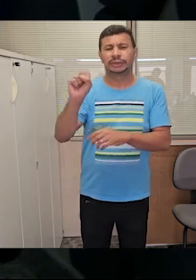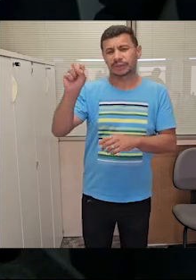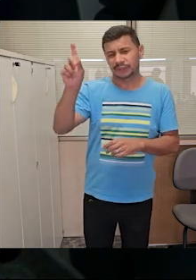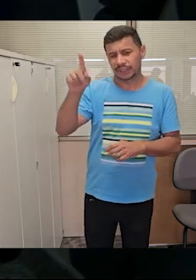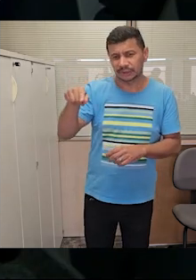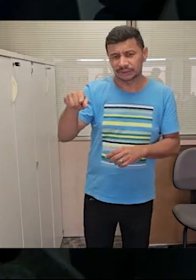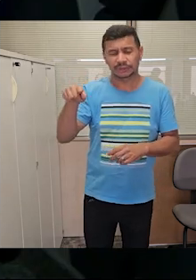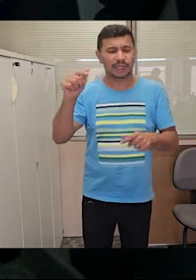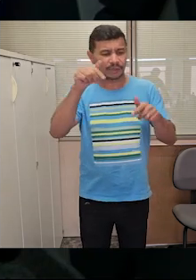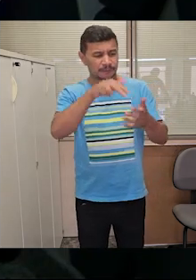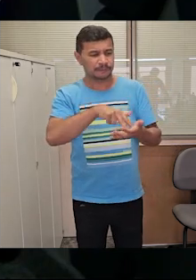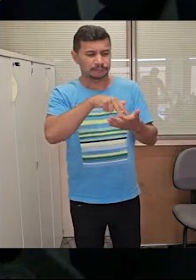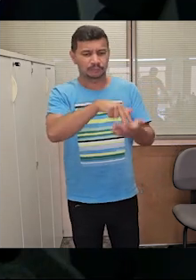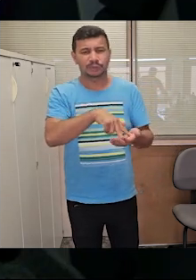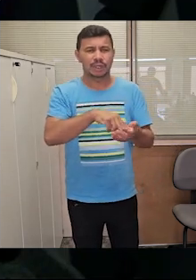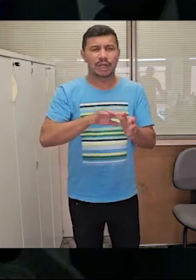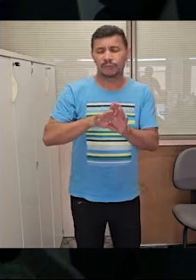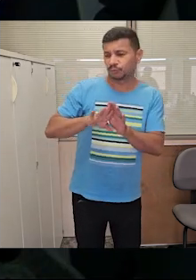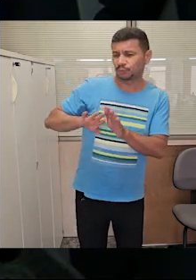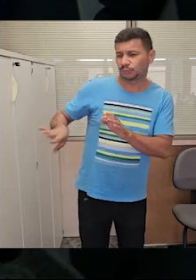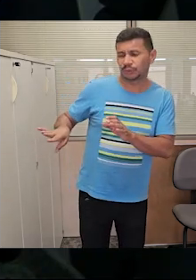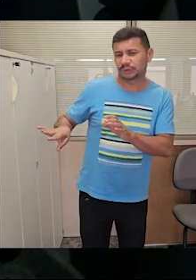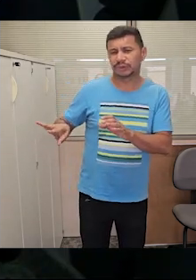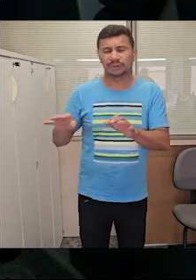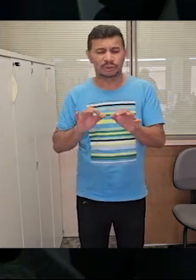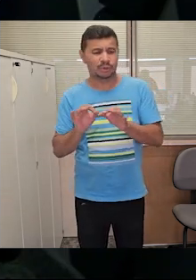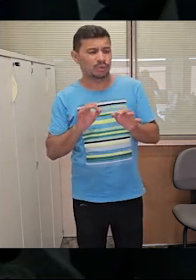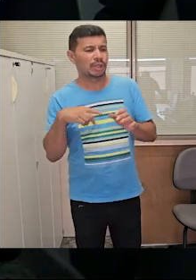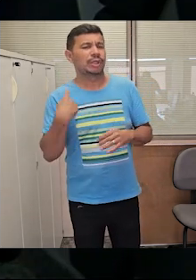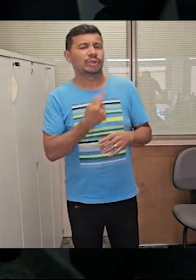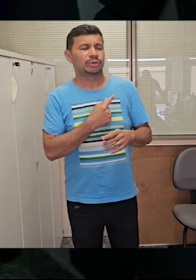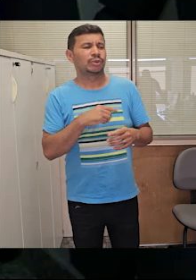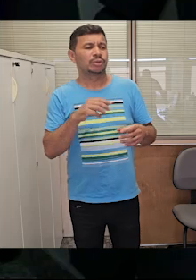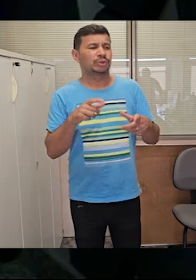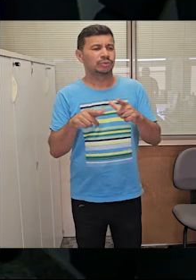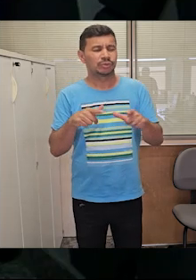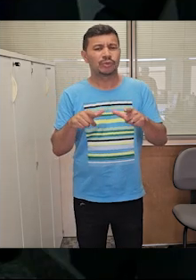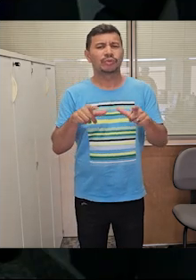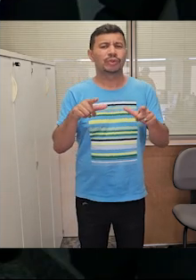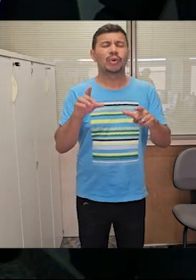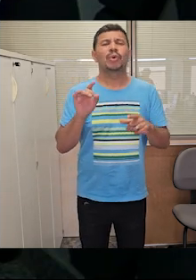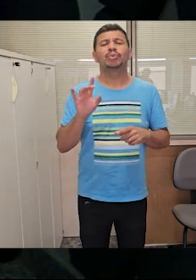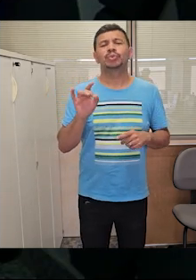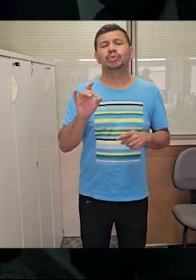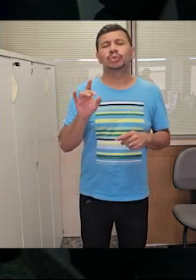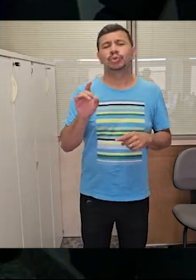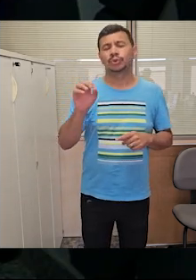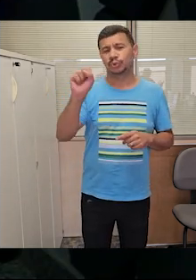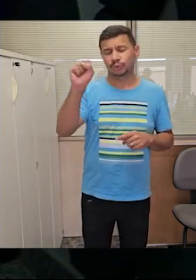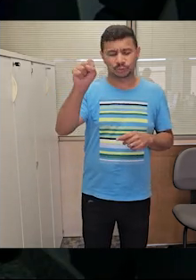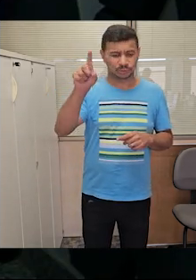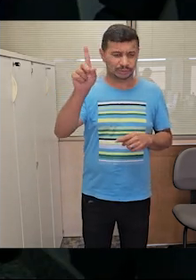o governador e seus amigos pelegos do palanque e da Praça da Sé seguimos